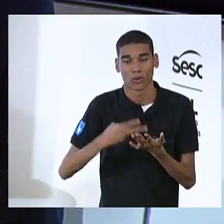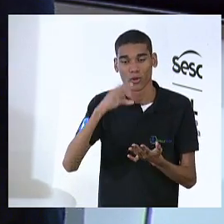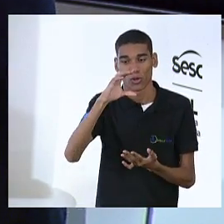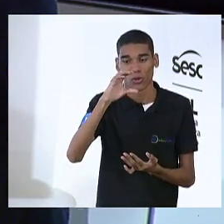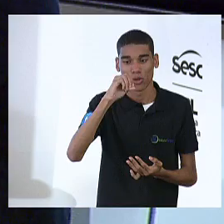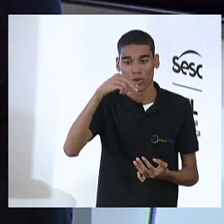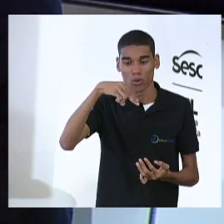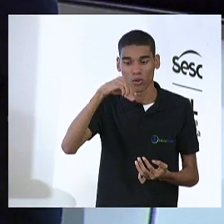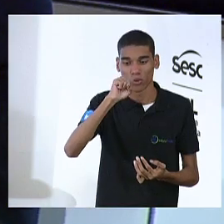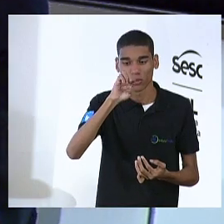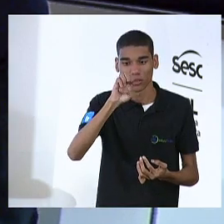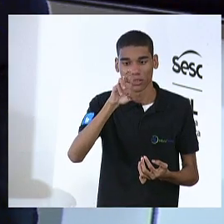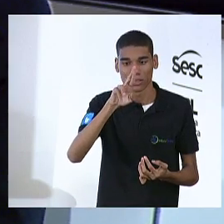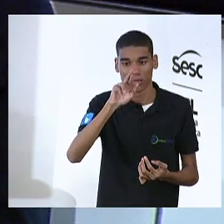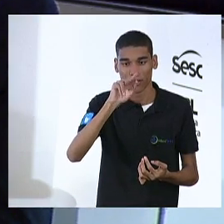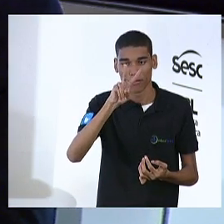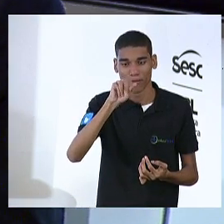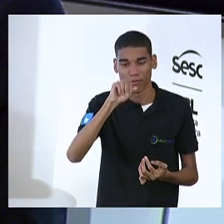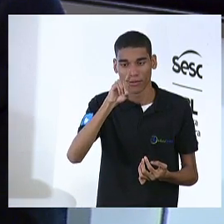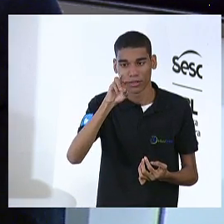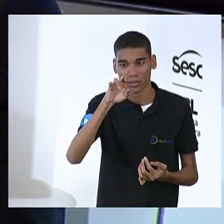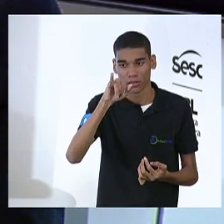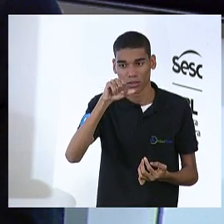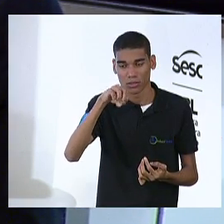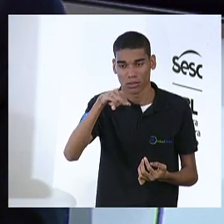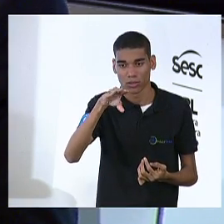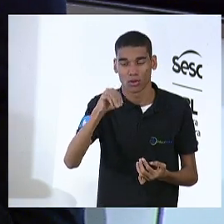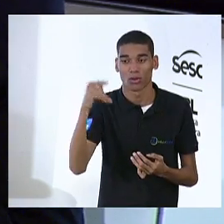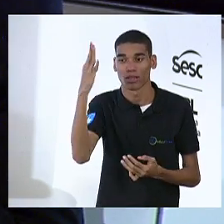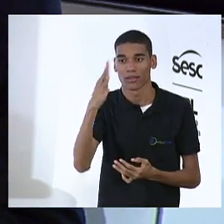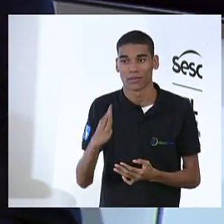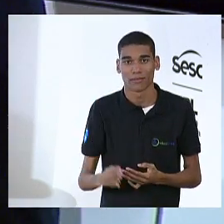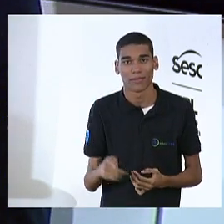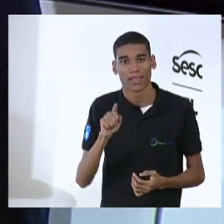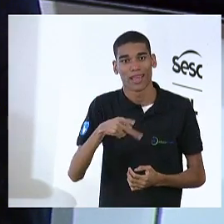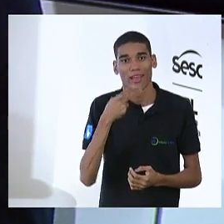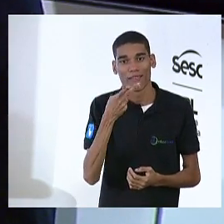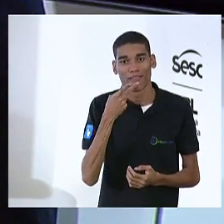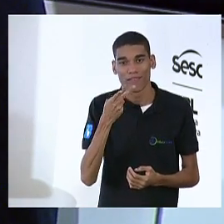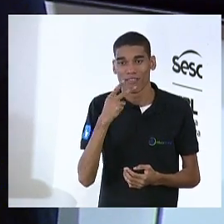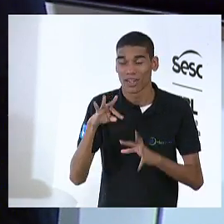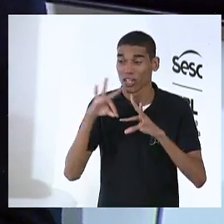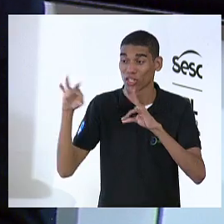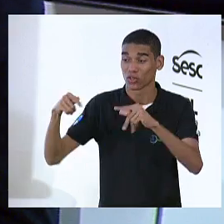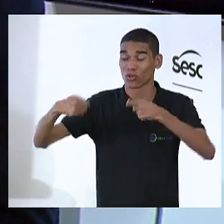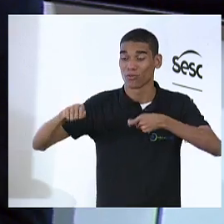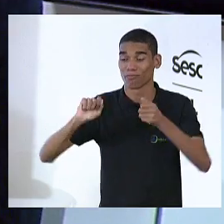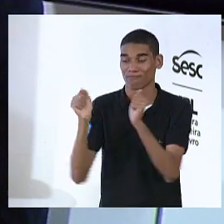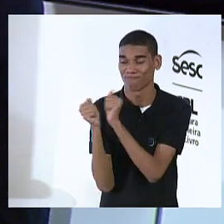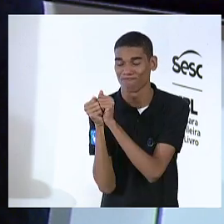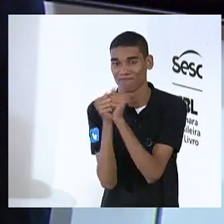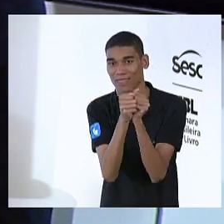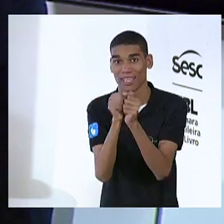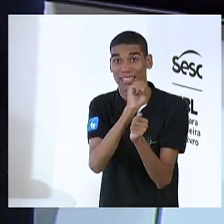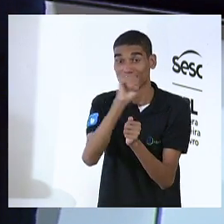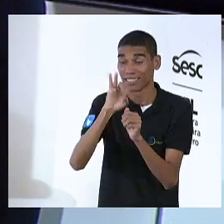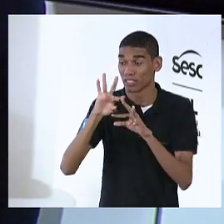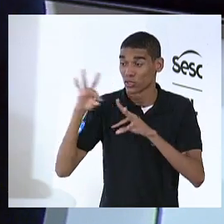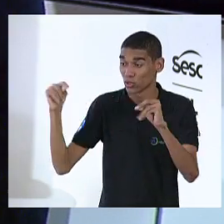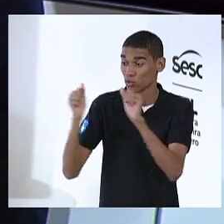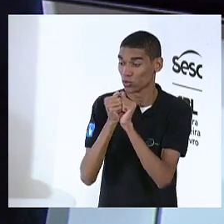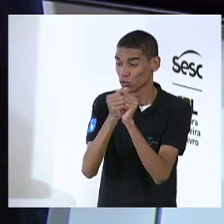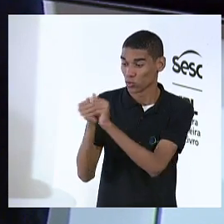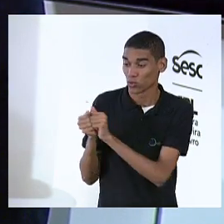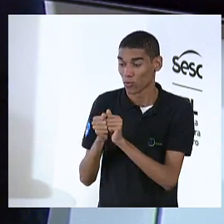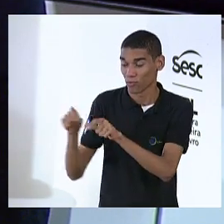brasileiro. O conservadorismo brasileiro é assim. É dizer, todo mundo tem que ficar junto, porque se todo mundo estiver junto num espaço